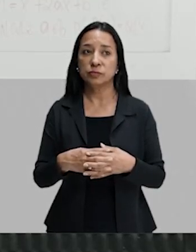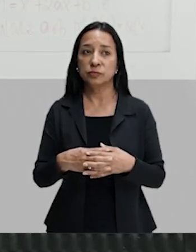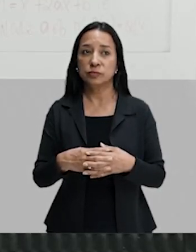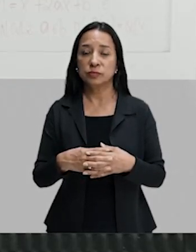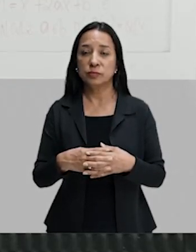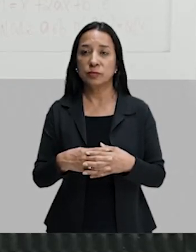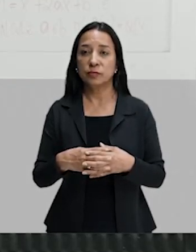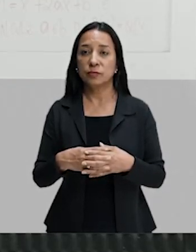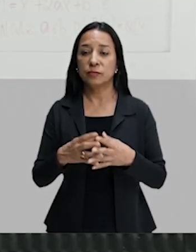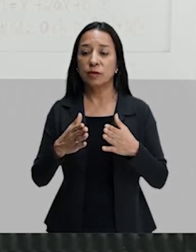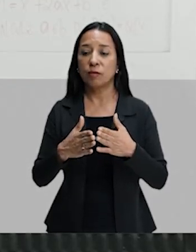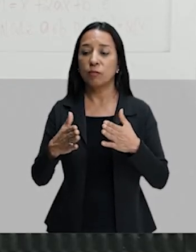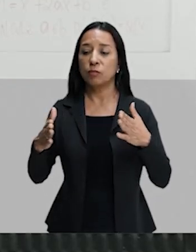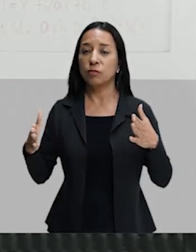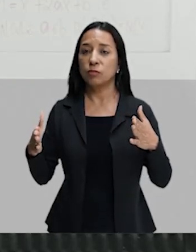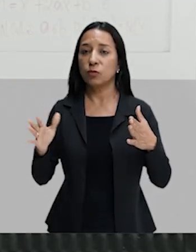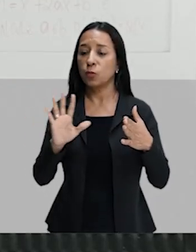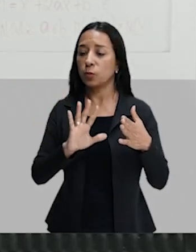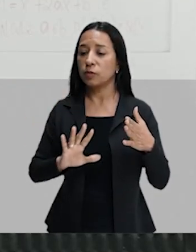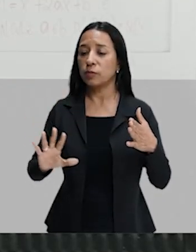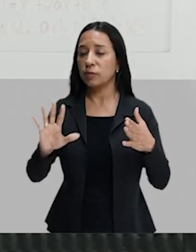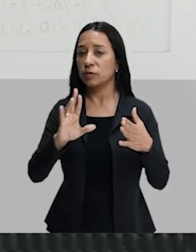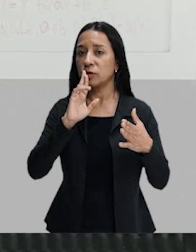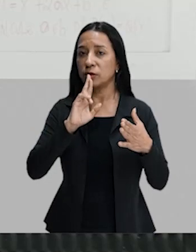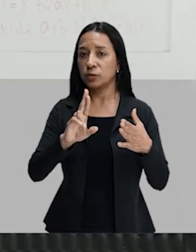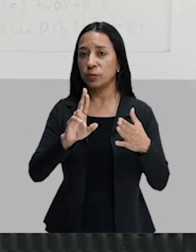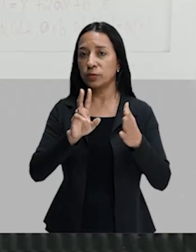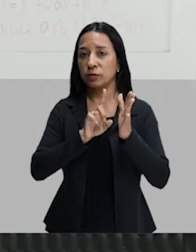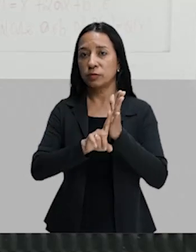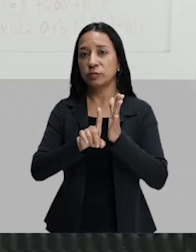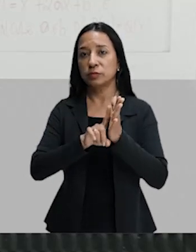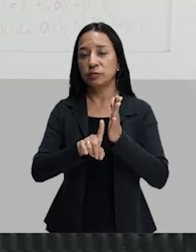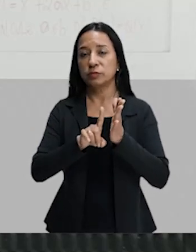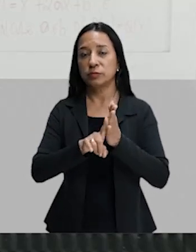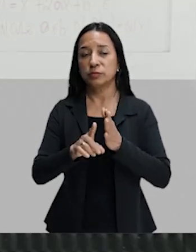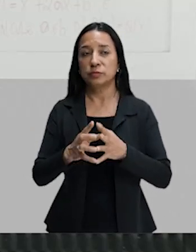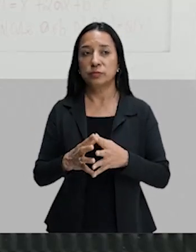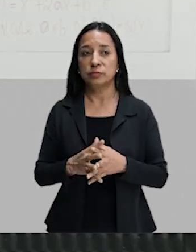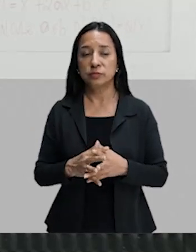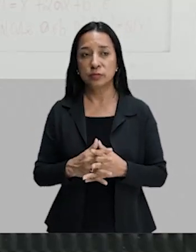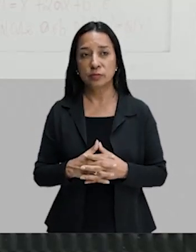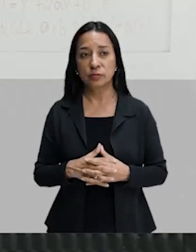aqui o espaço para a gente poder responder as questões.